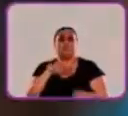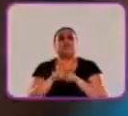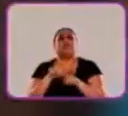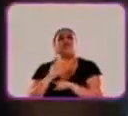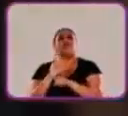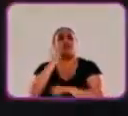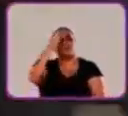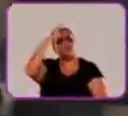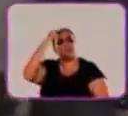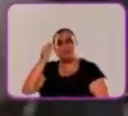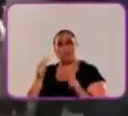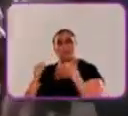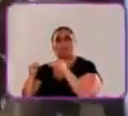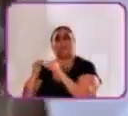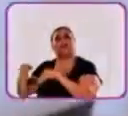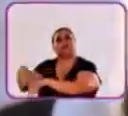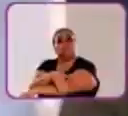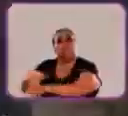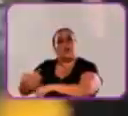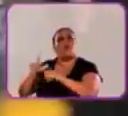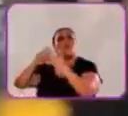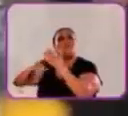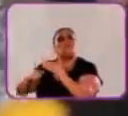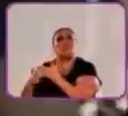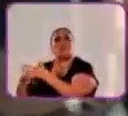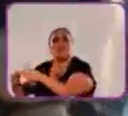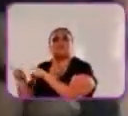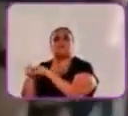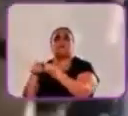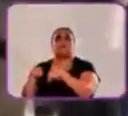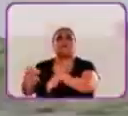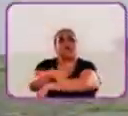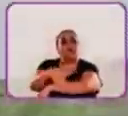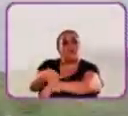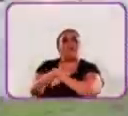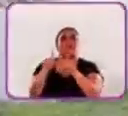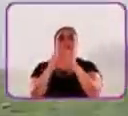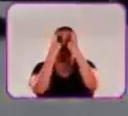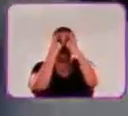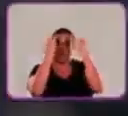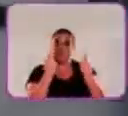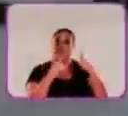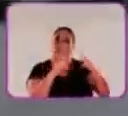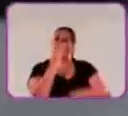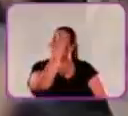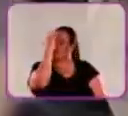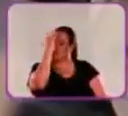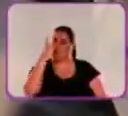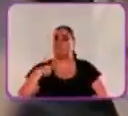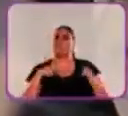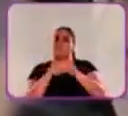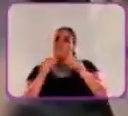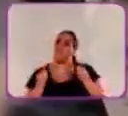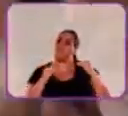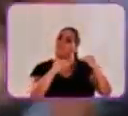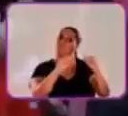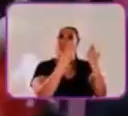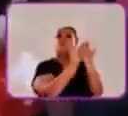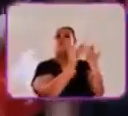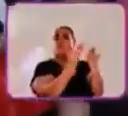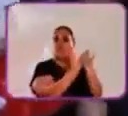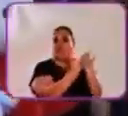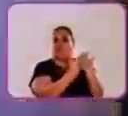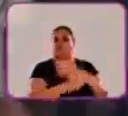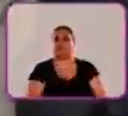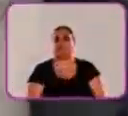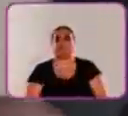Municipal será a mediação de conflitos e a atuação preventiva nos delitos de rua e violência contra a pessoa, como também na porta